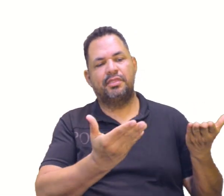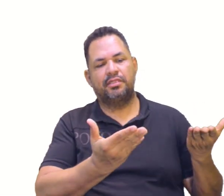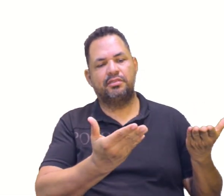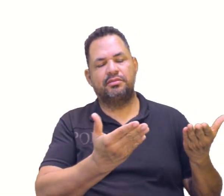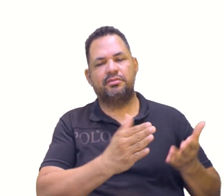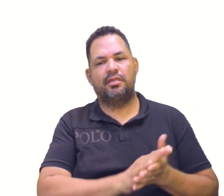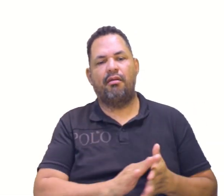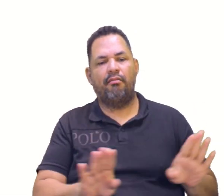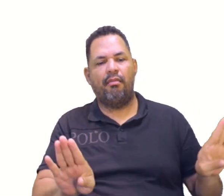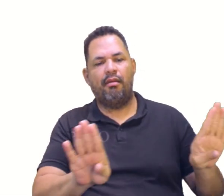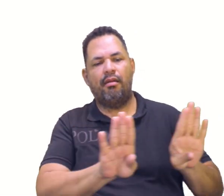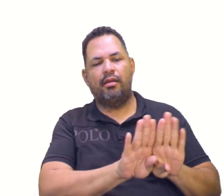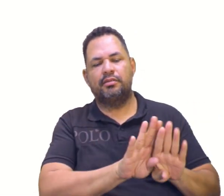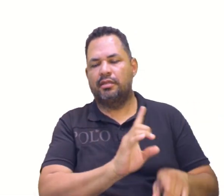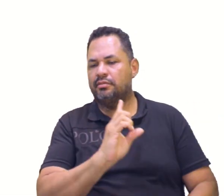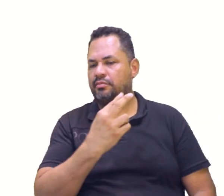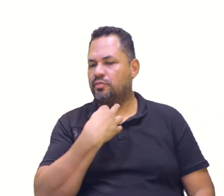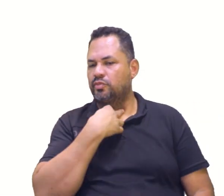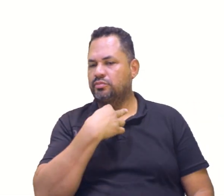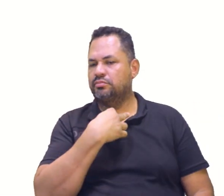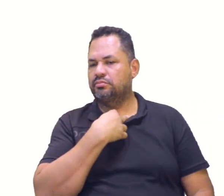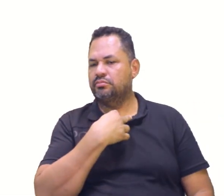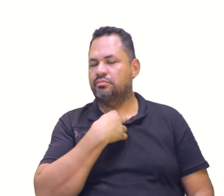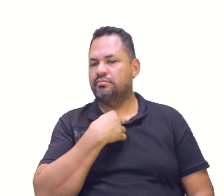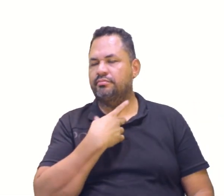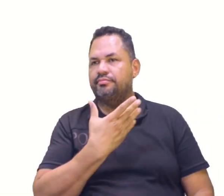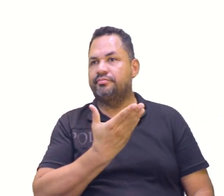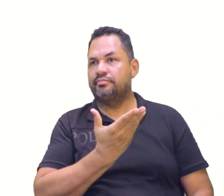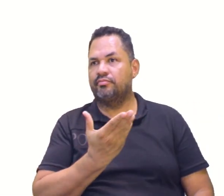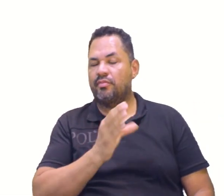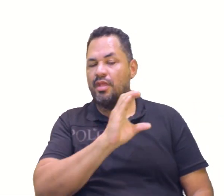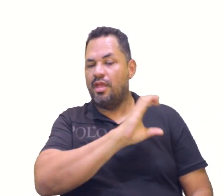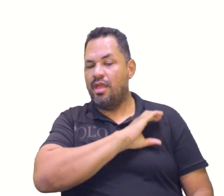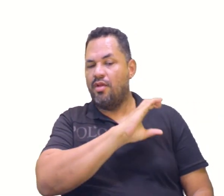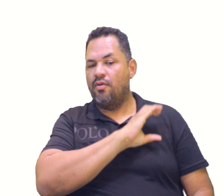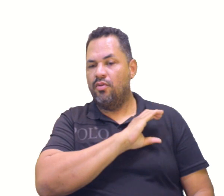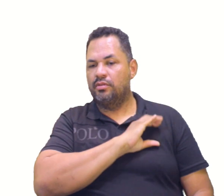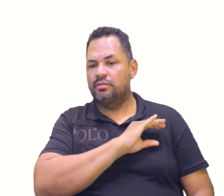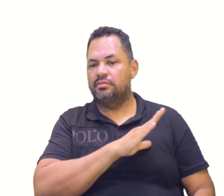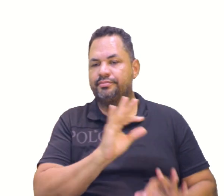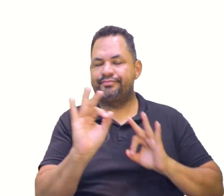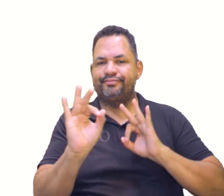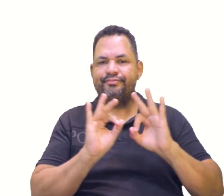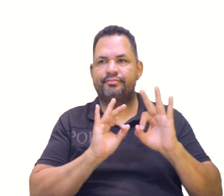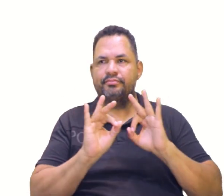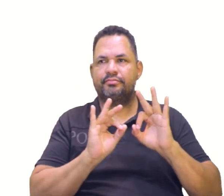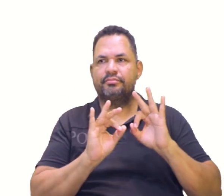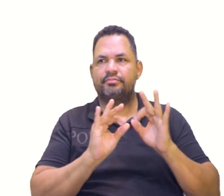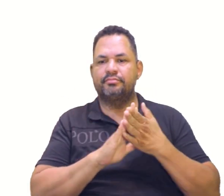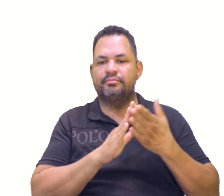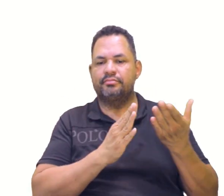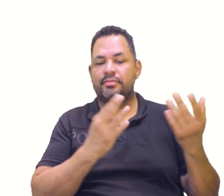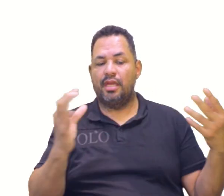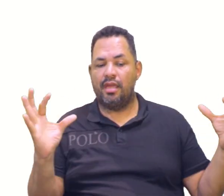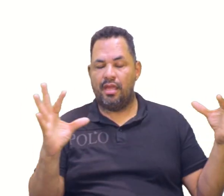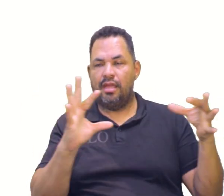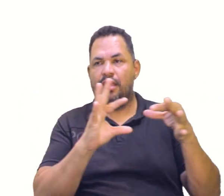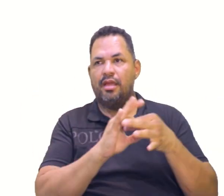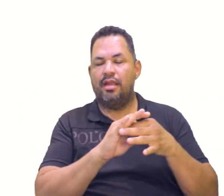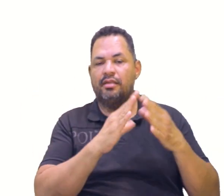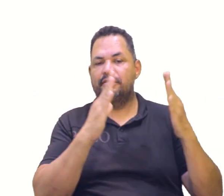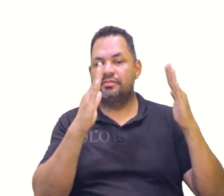aos nossos coordenadores. Sempre bem-vindos, né? Afinal, são eles quem fazem essa ligação, né, entre as nossas aulas e